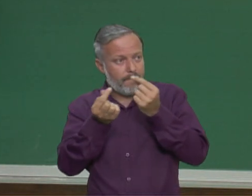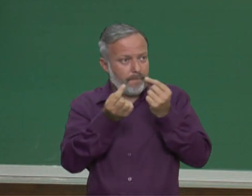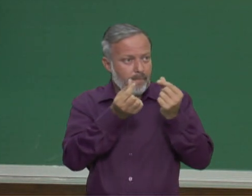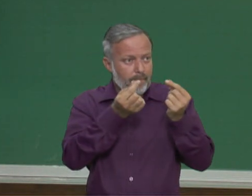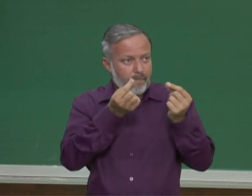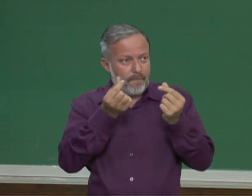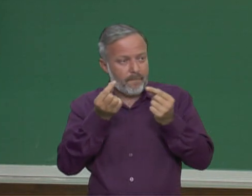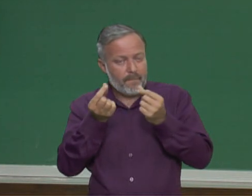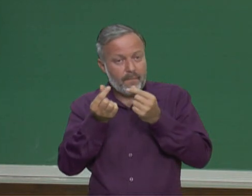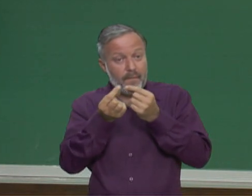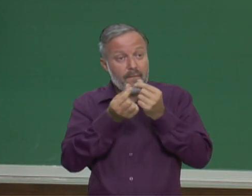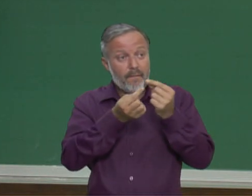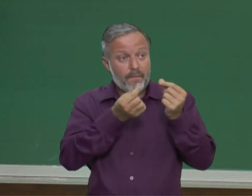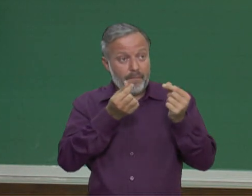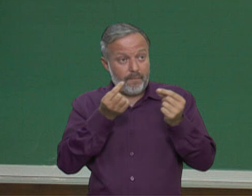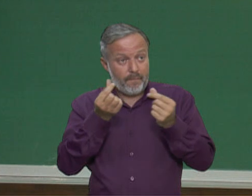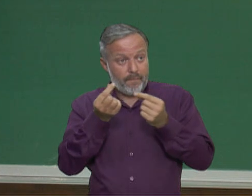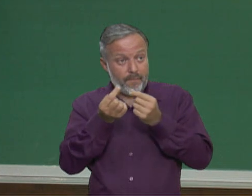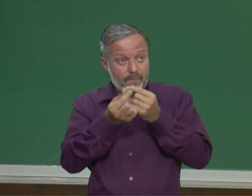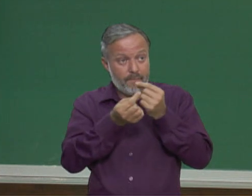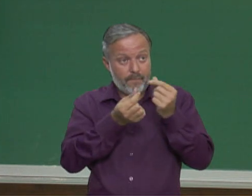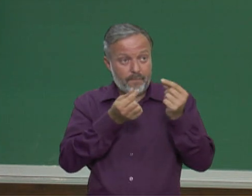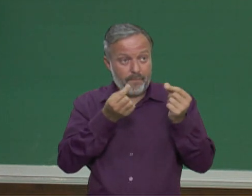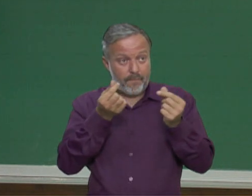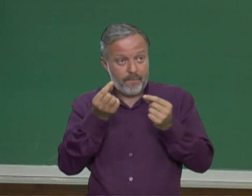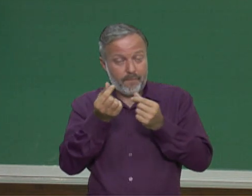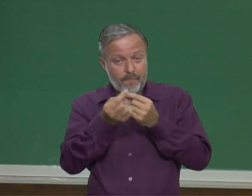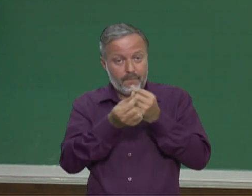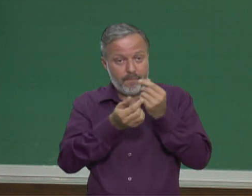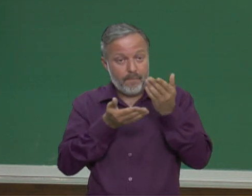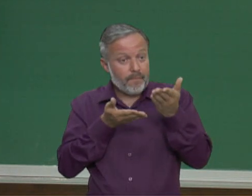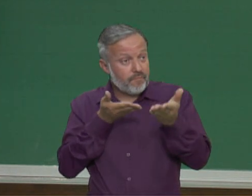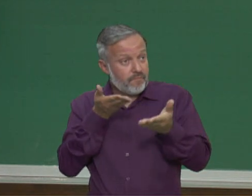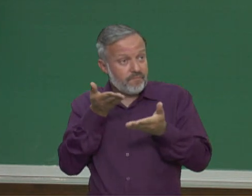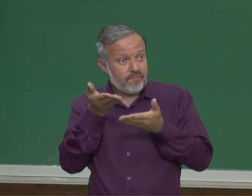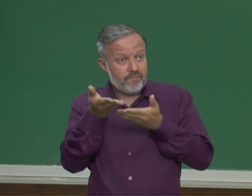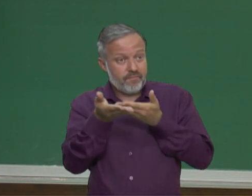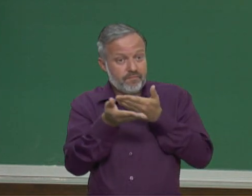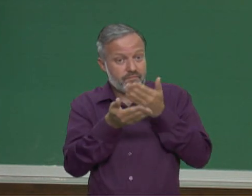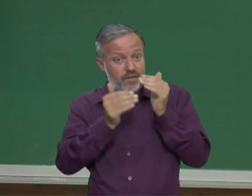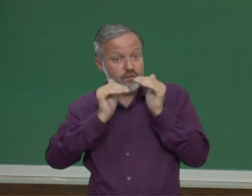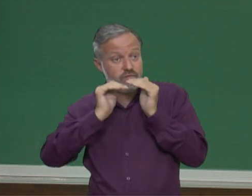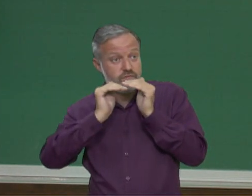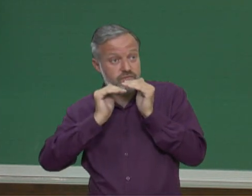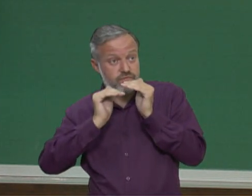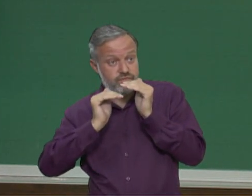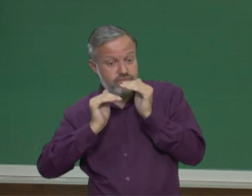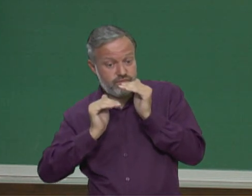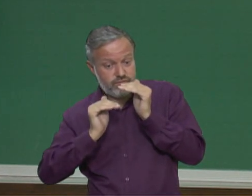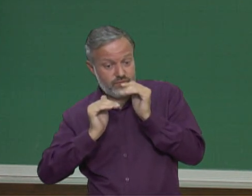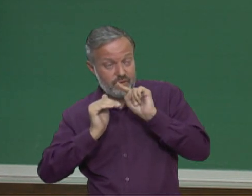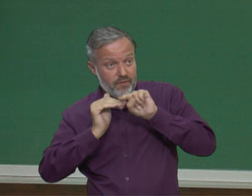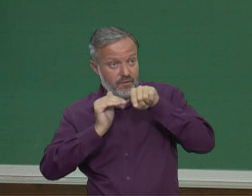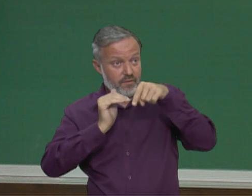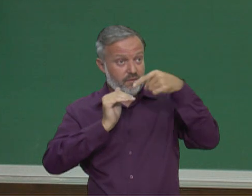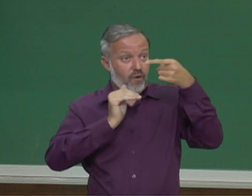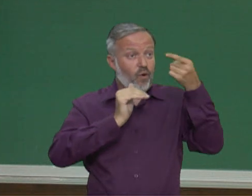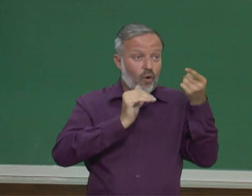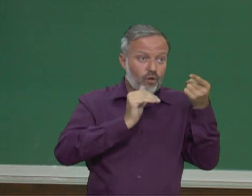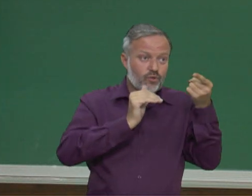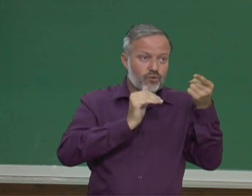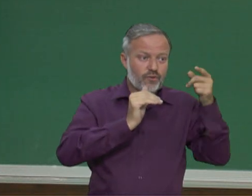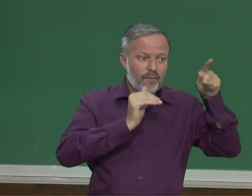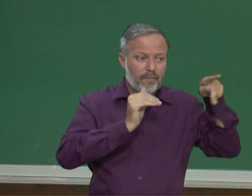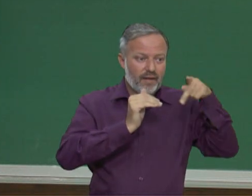tarifas de produtos e mercadorias vão ser bem menores do que os outros produtos que vêm